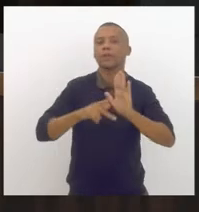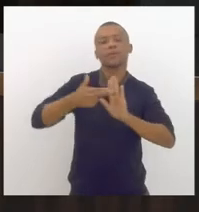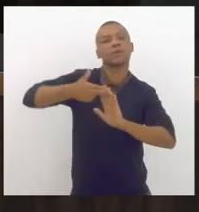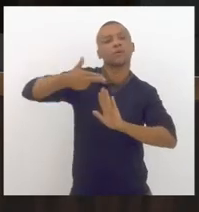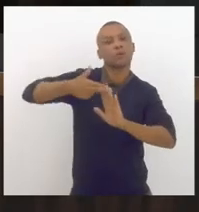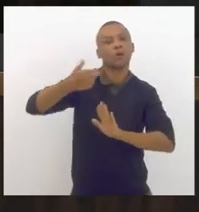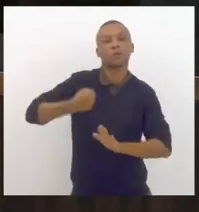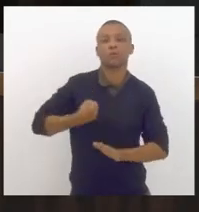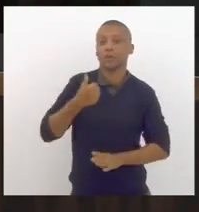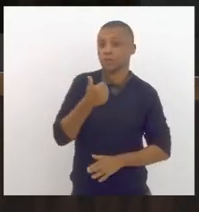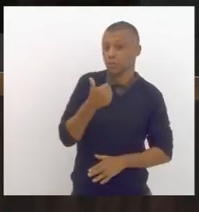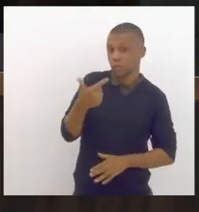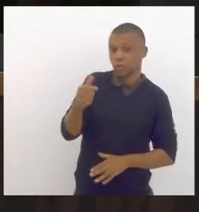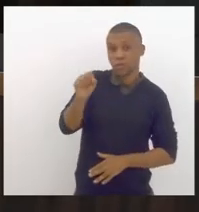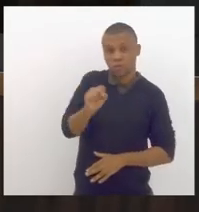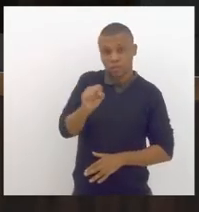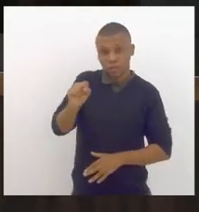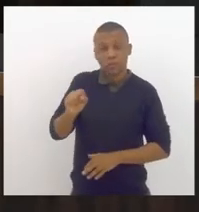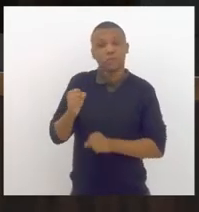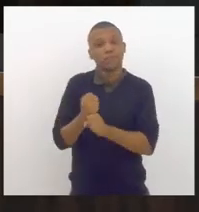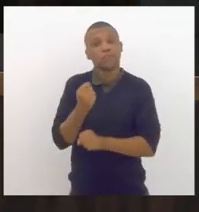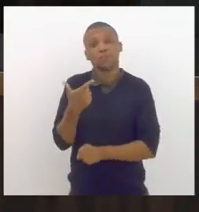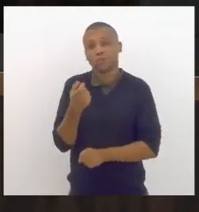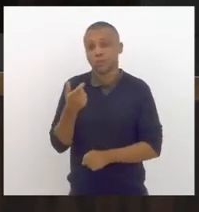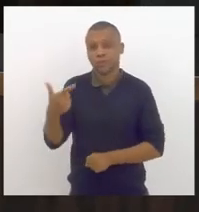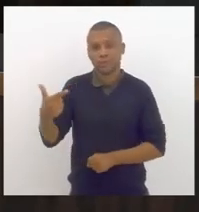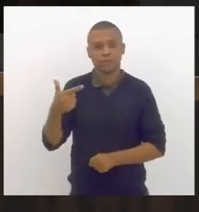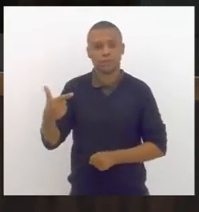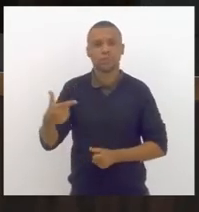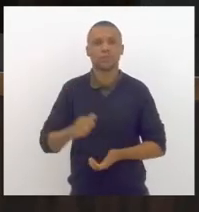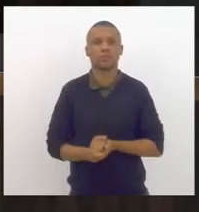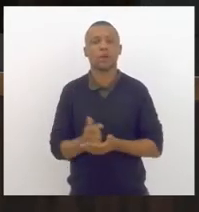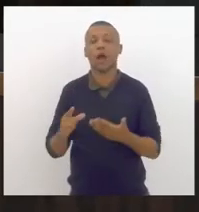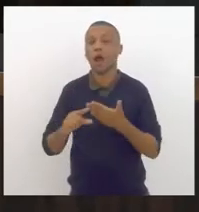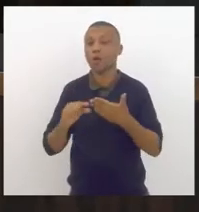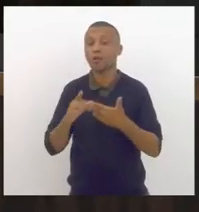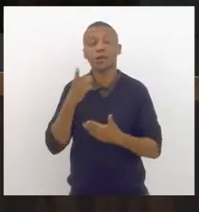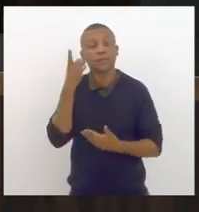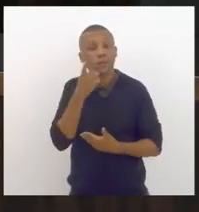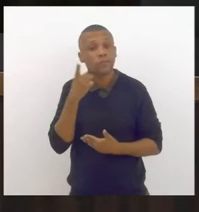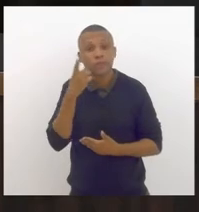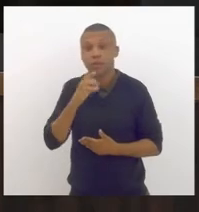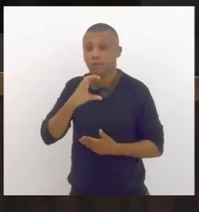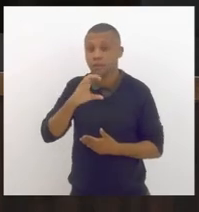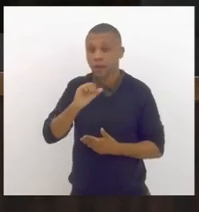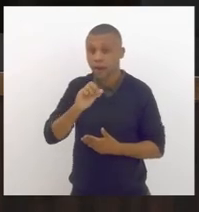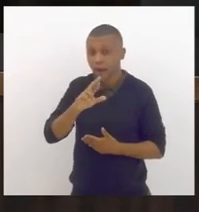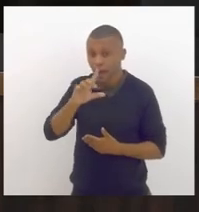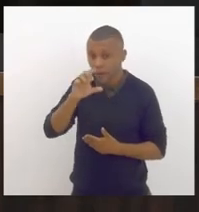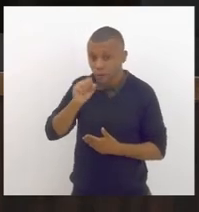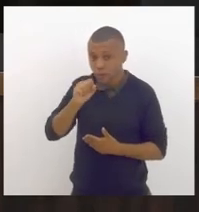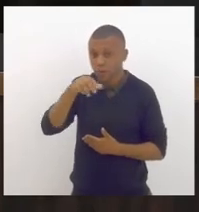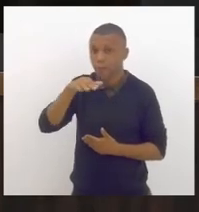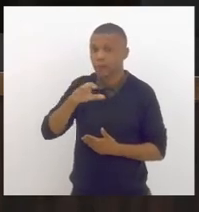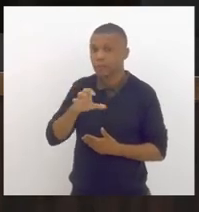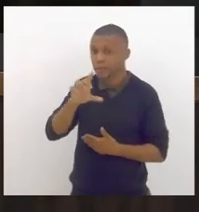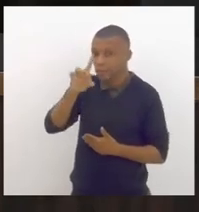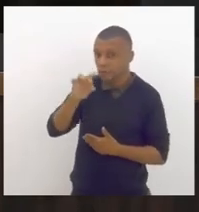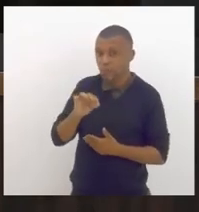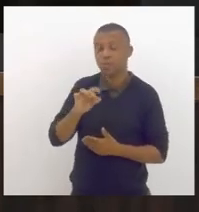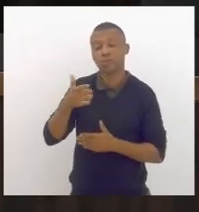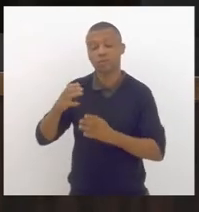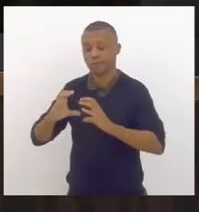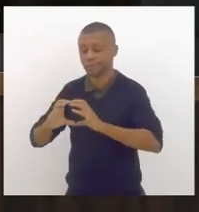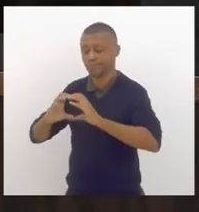número 1288 de 2022, de autoria do deputado Carlos Macedo, que concede